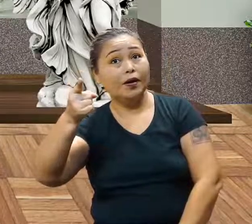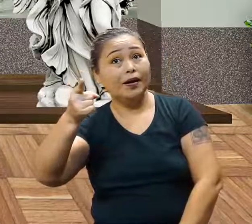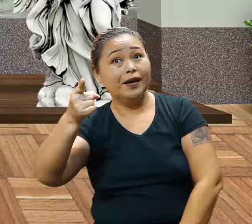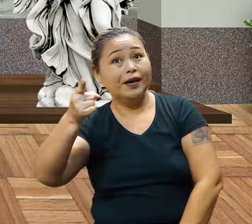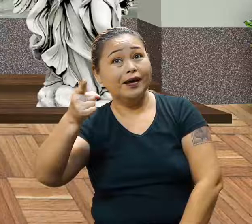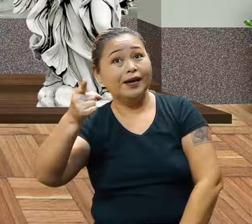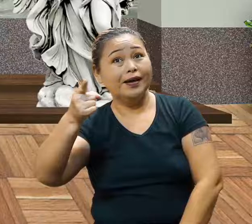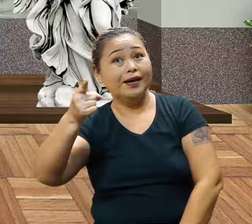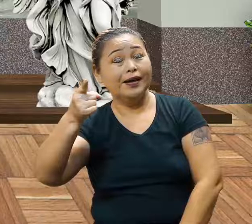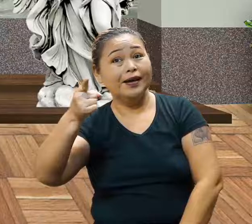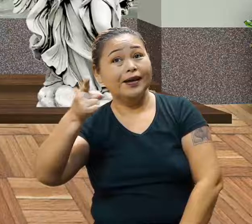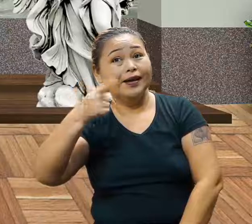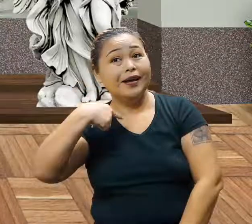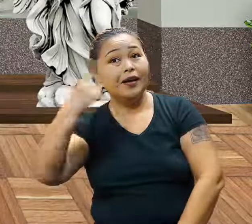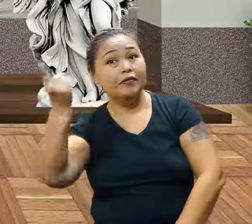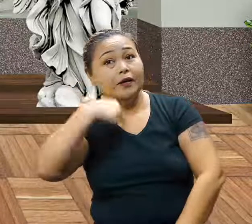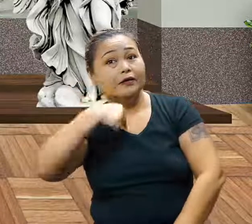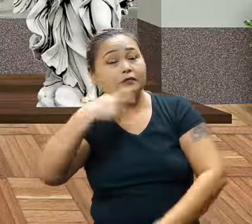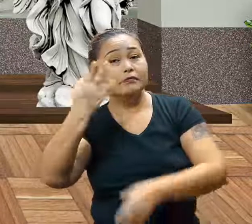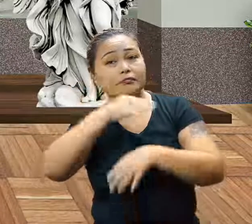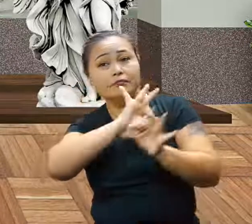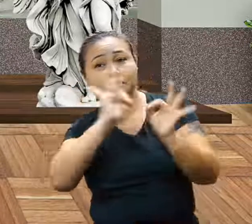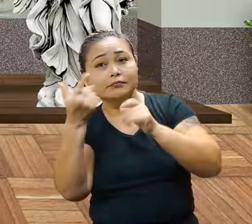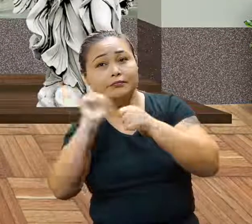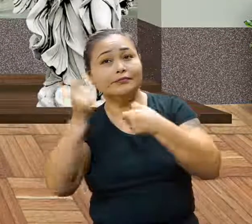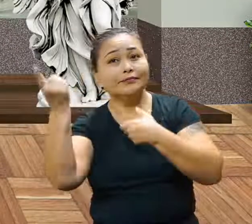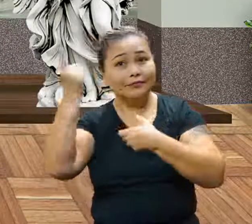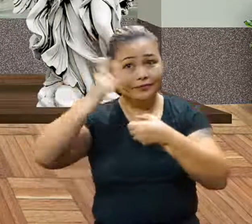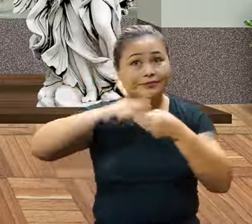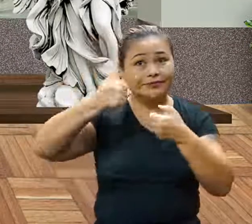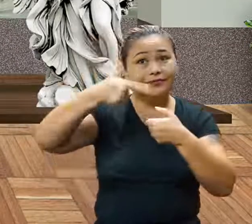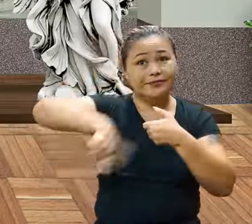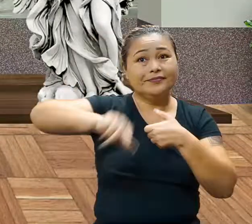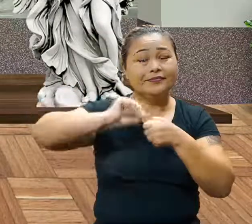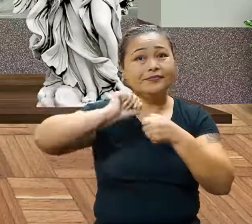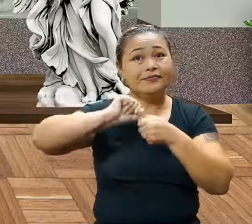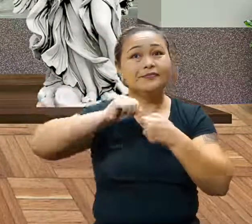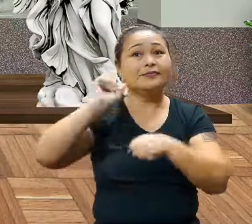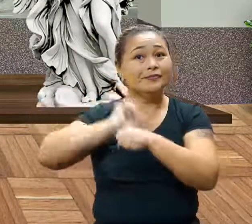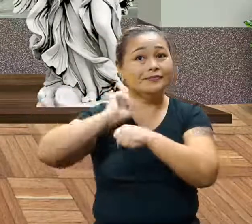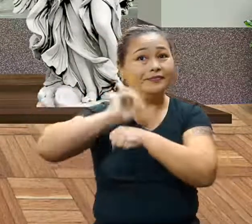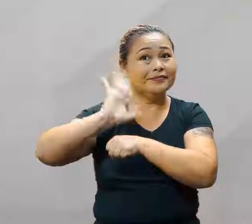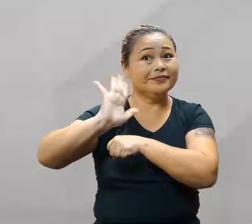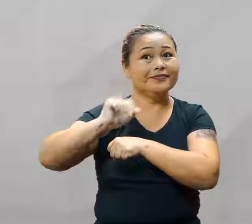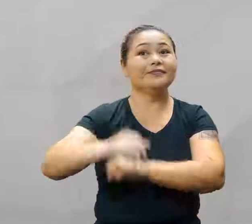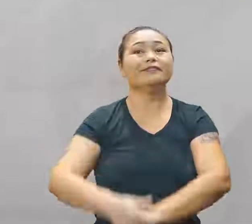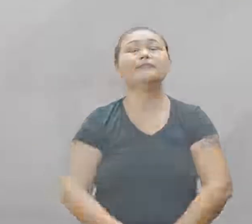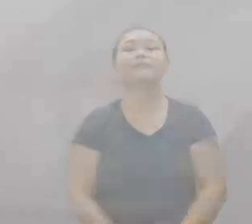a vinheta que eu já vou entrar de novo, tá bom? Então, até daqui a pouco. Tchau, tchau.